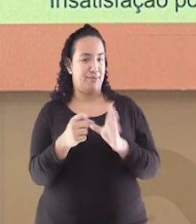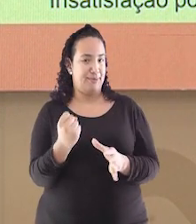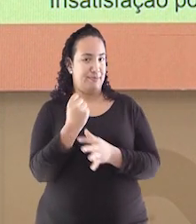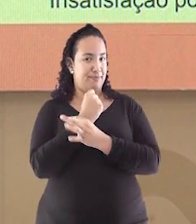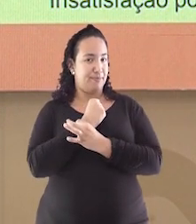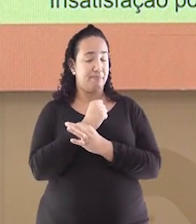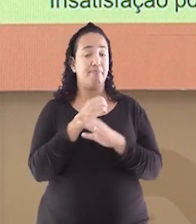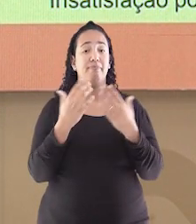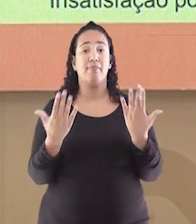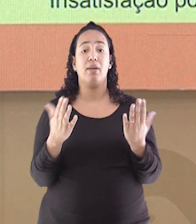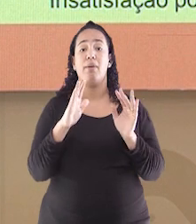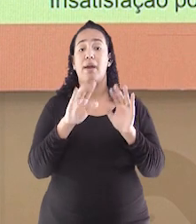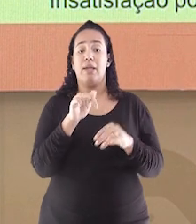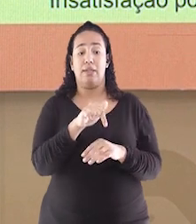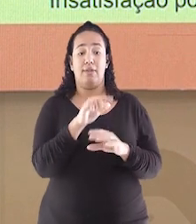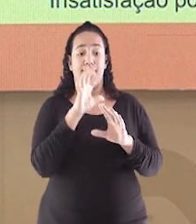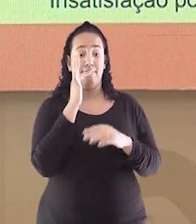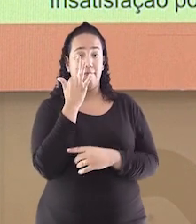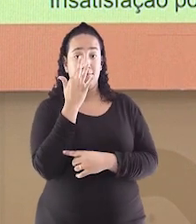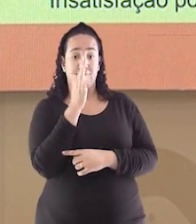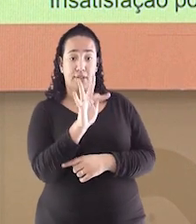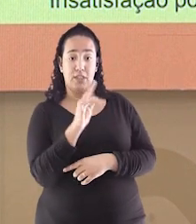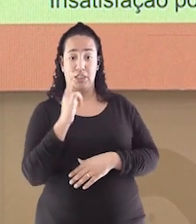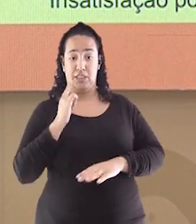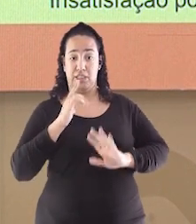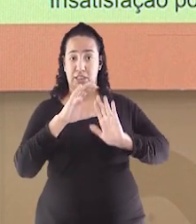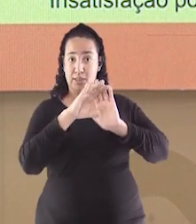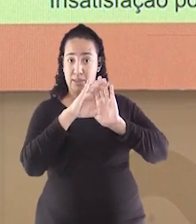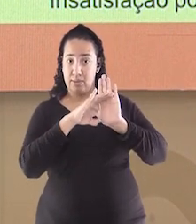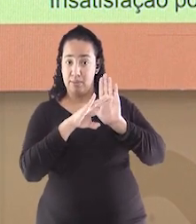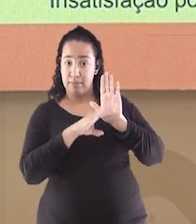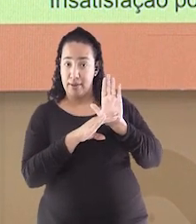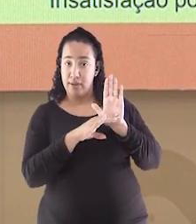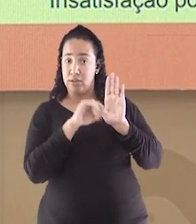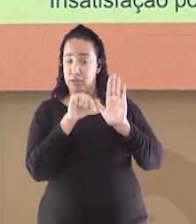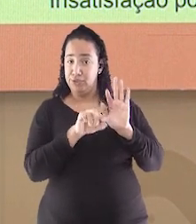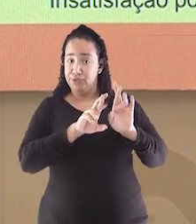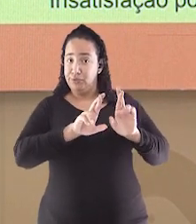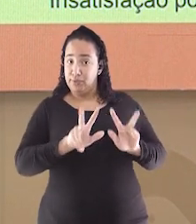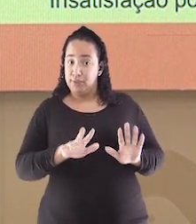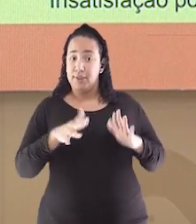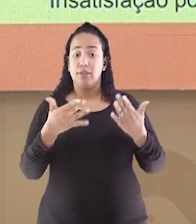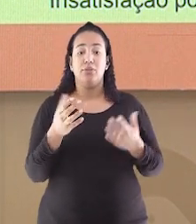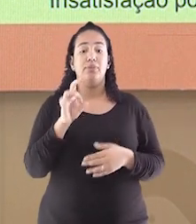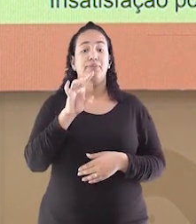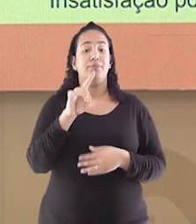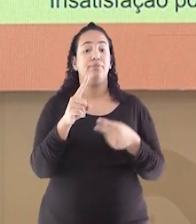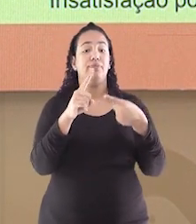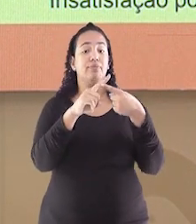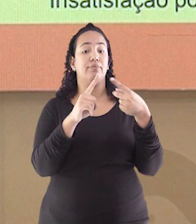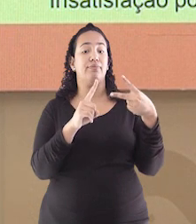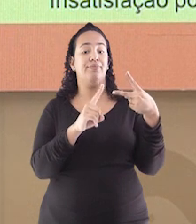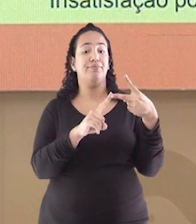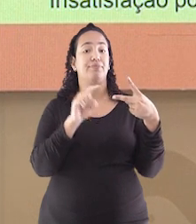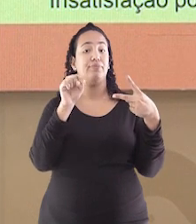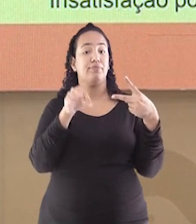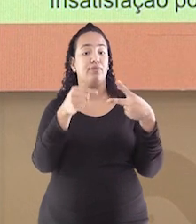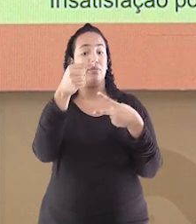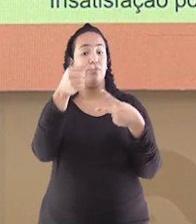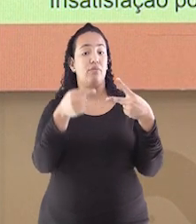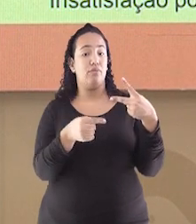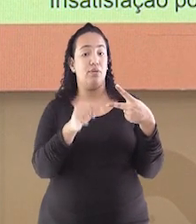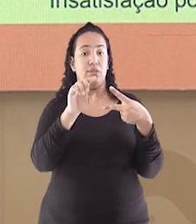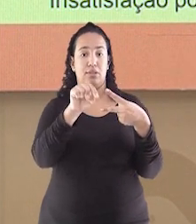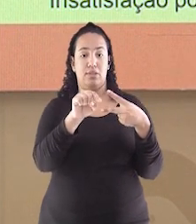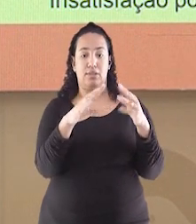como a sociedade francesa era dividida em estamentos ou estados, apenas o primeiro e segundo estados, que eram